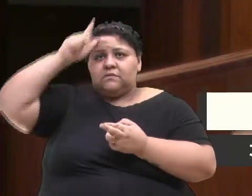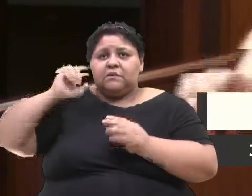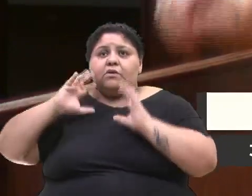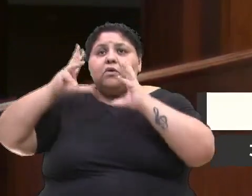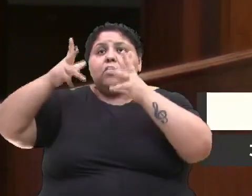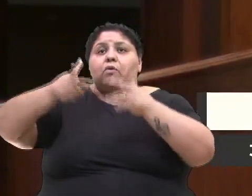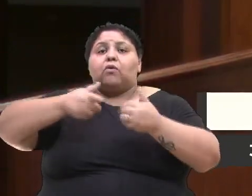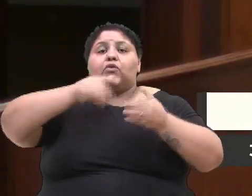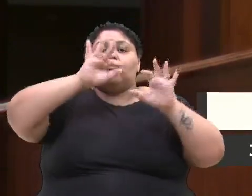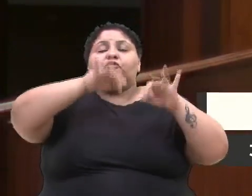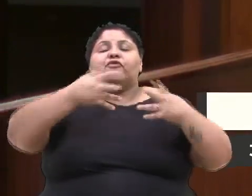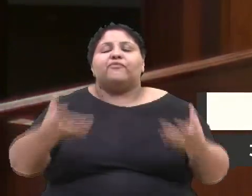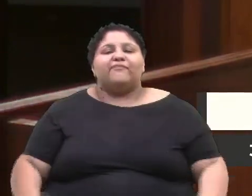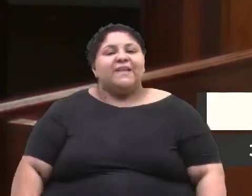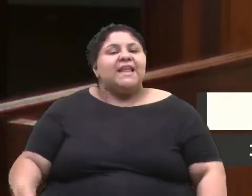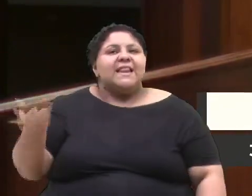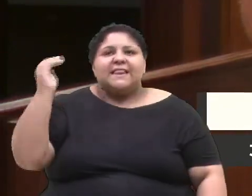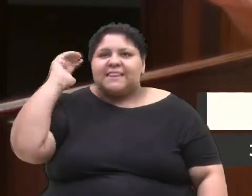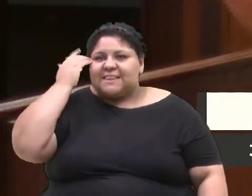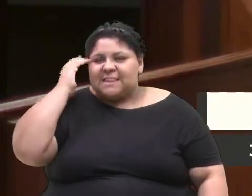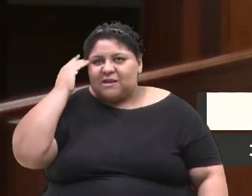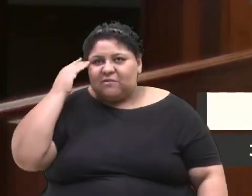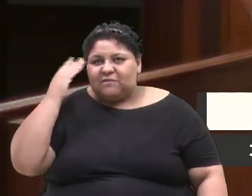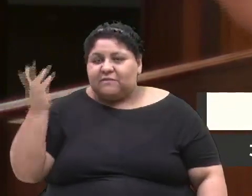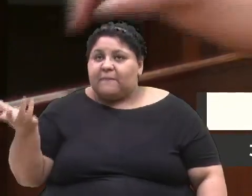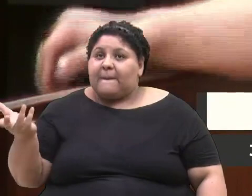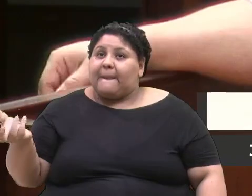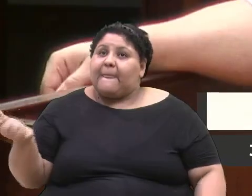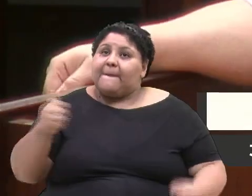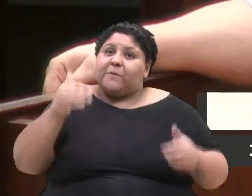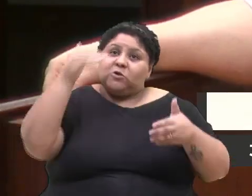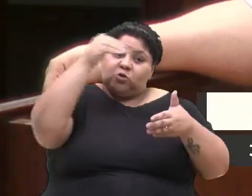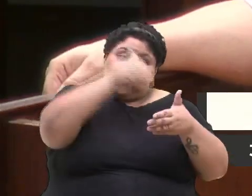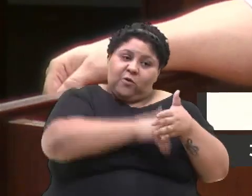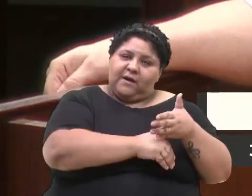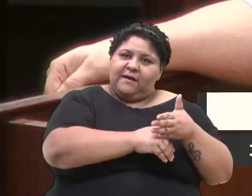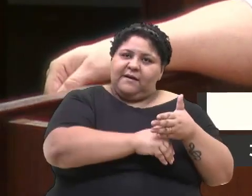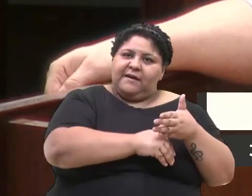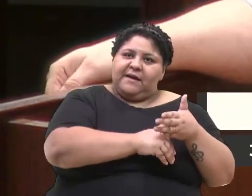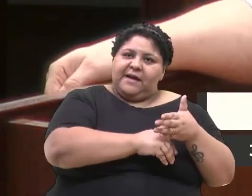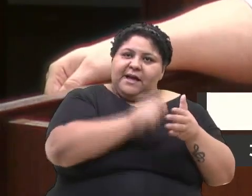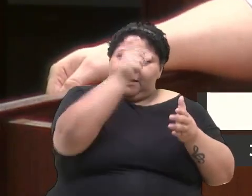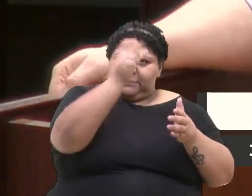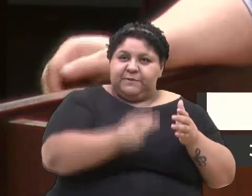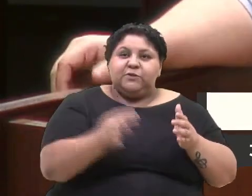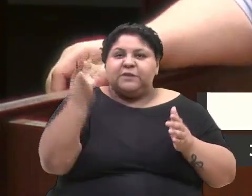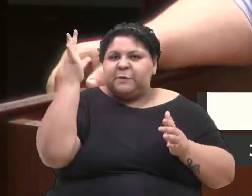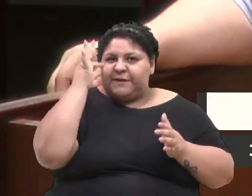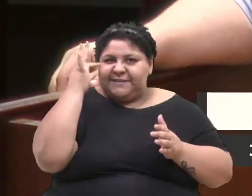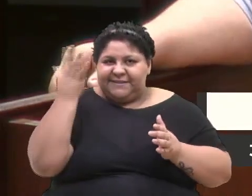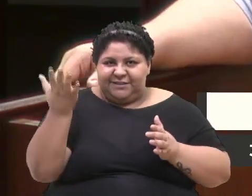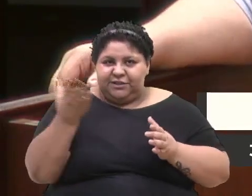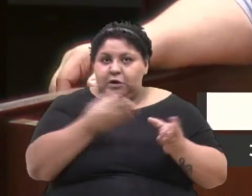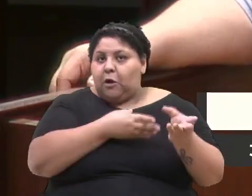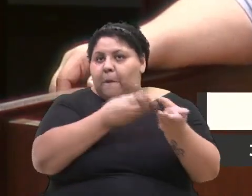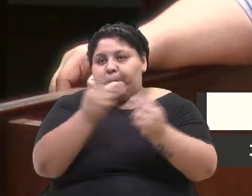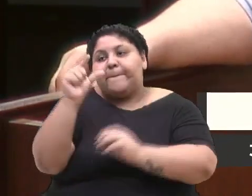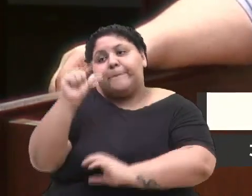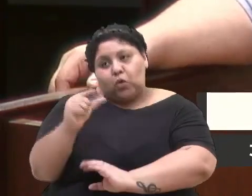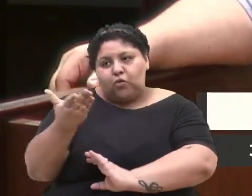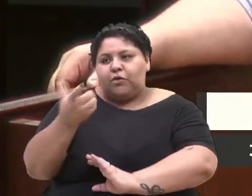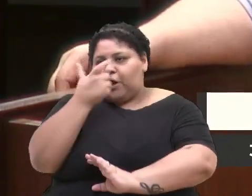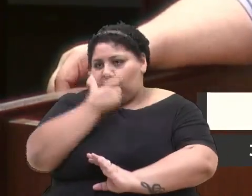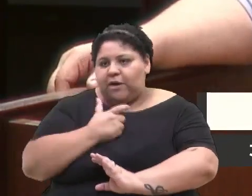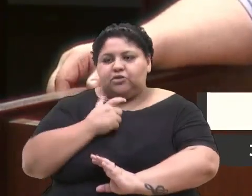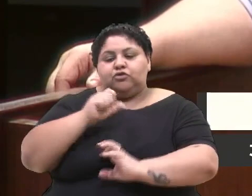aparecer. Não sei se dá para colocar numa mão cheia. Mas o esforço é válido, vereador